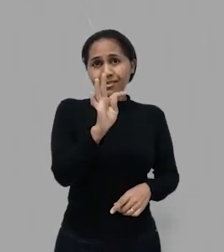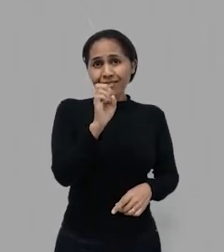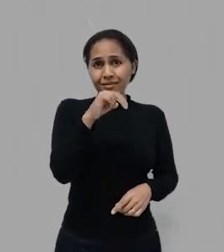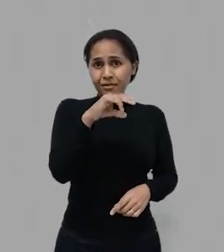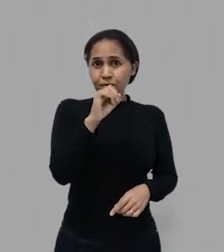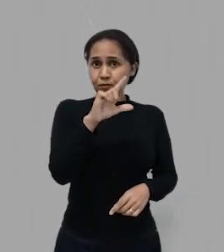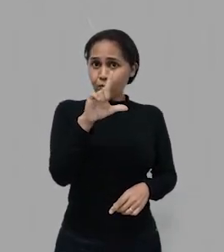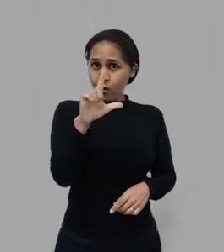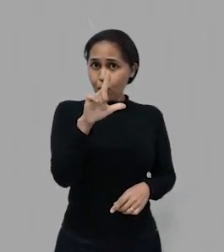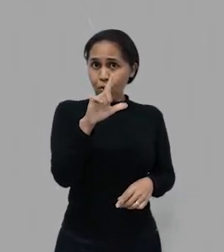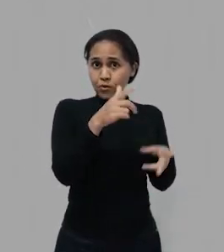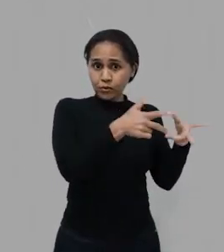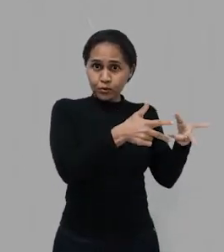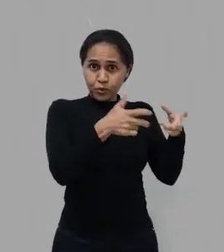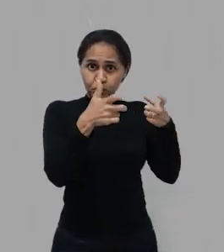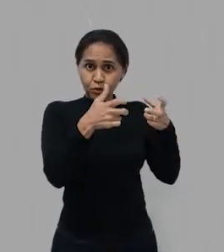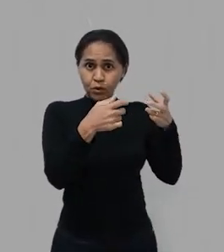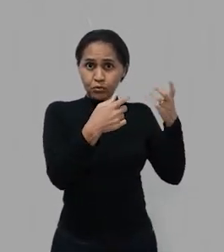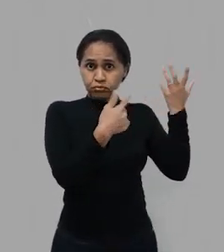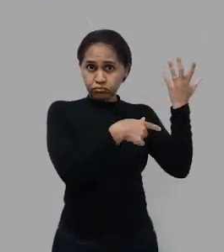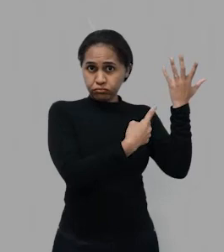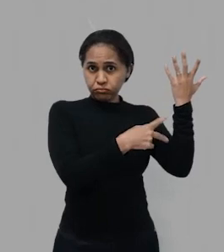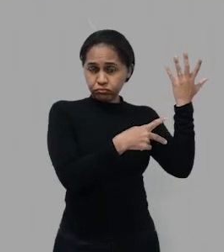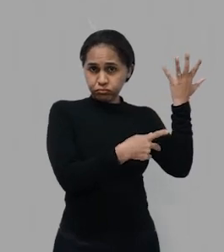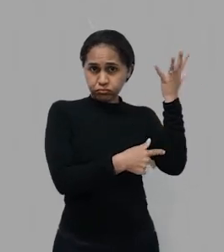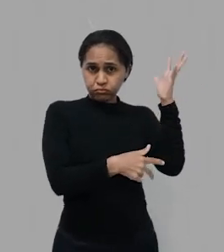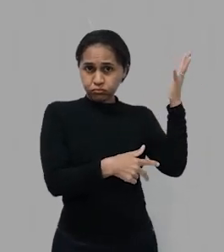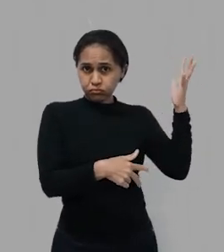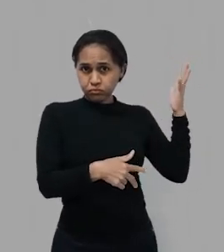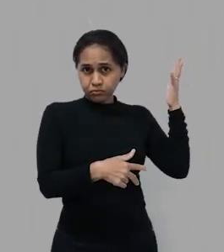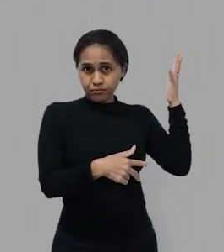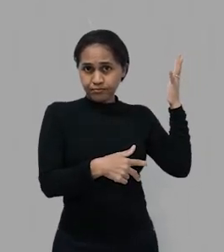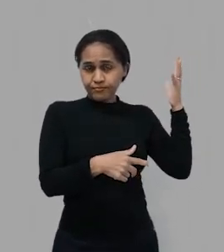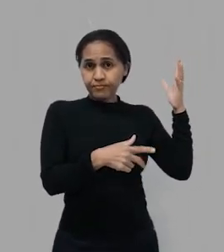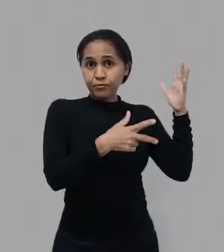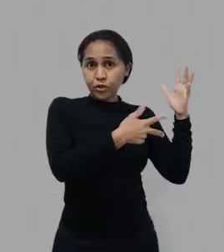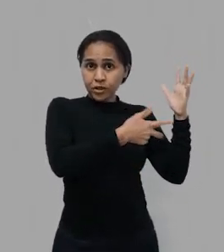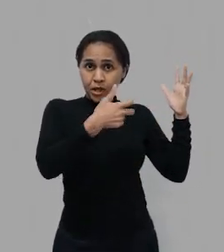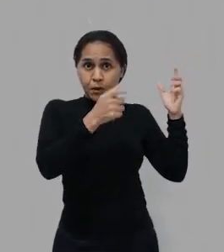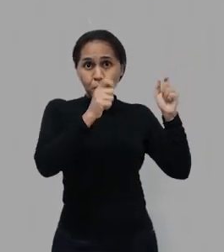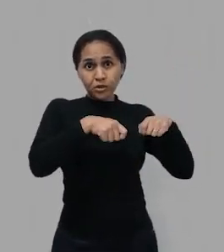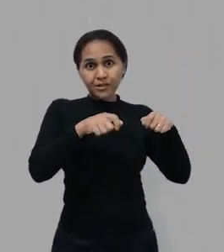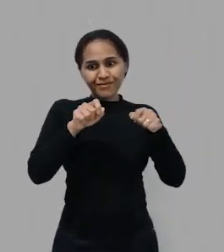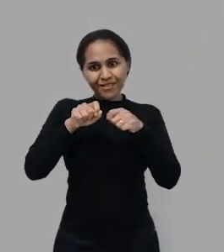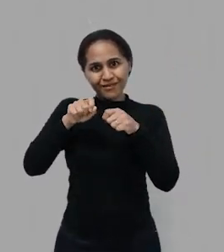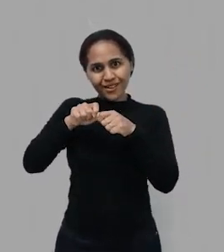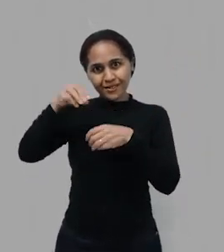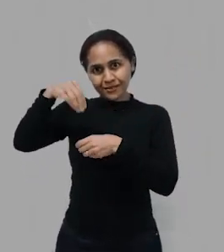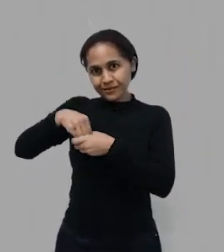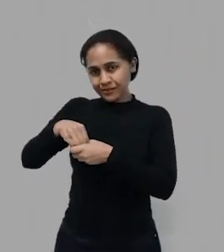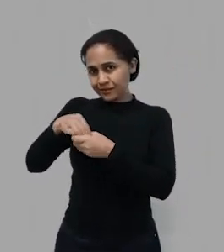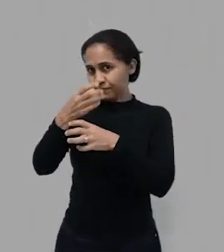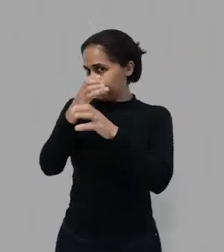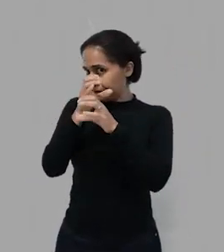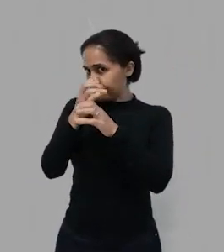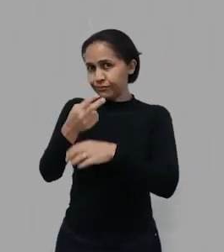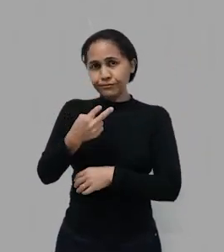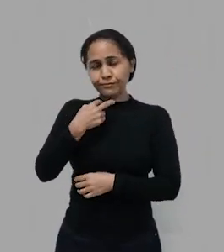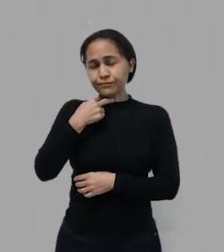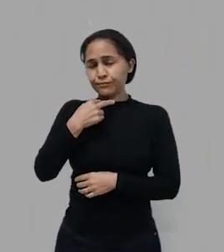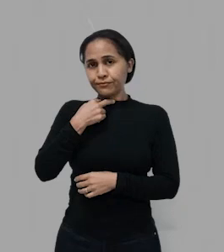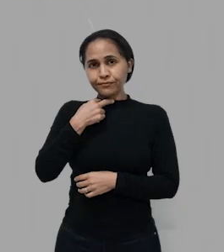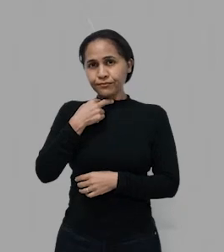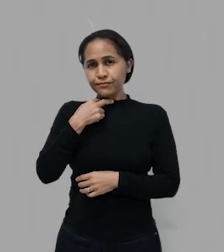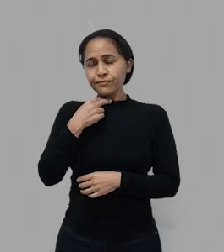vivo. Então, só se poderia extrair, mas não produzir. E aquelas